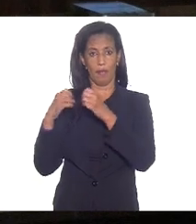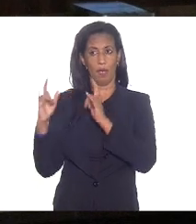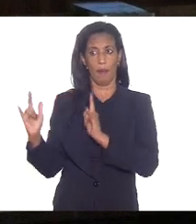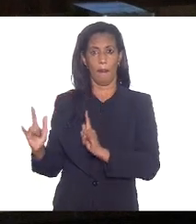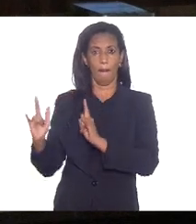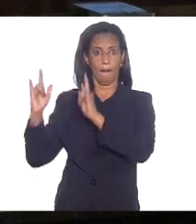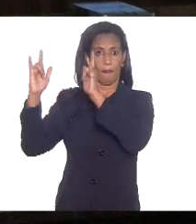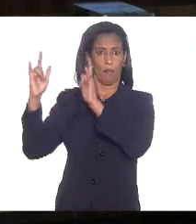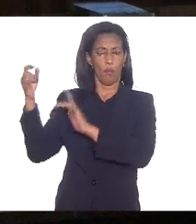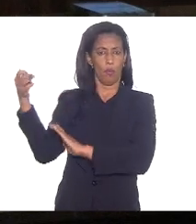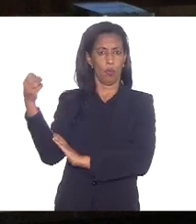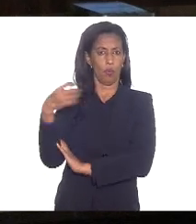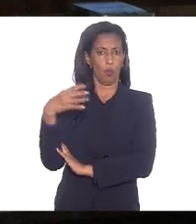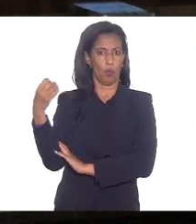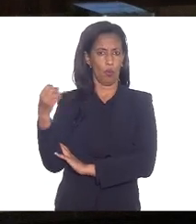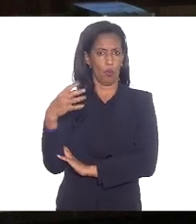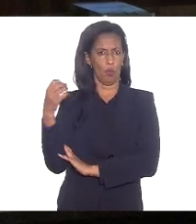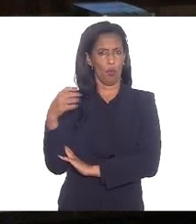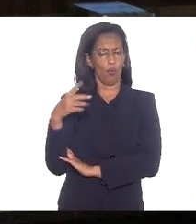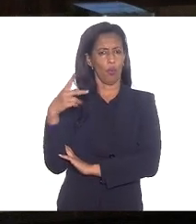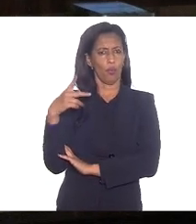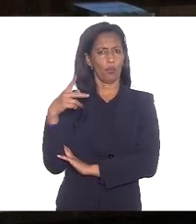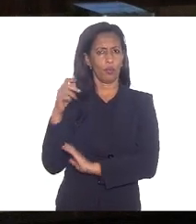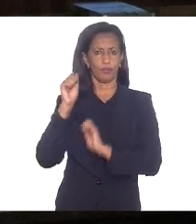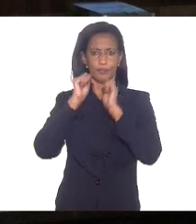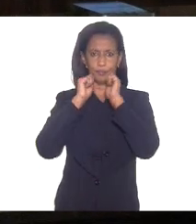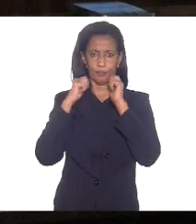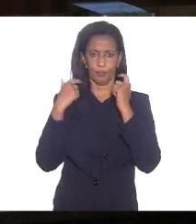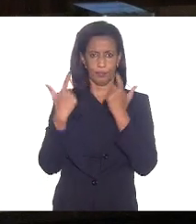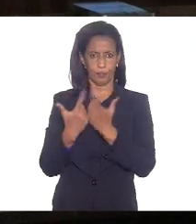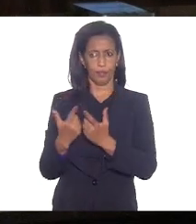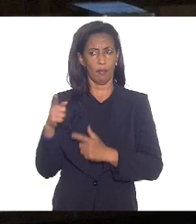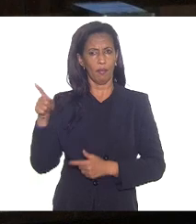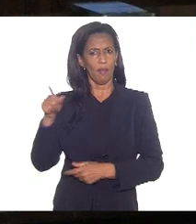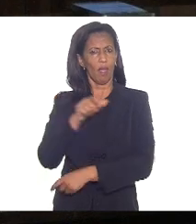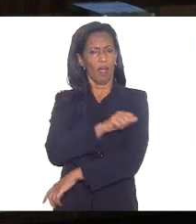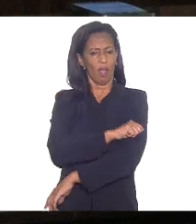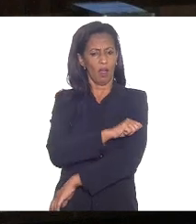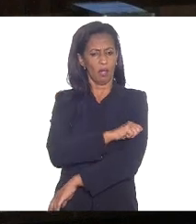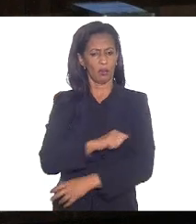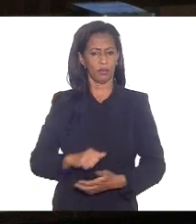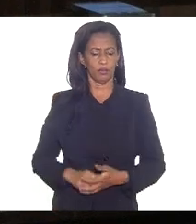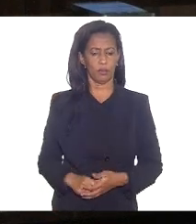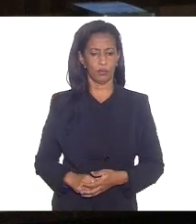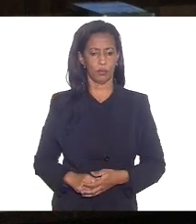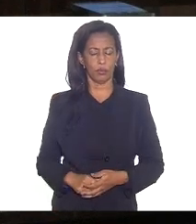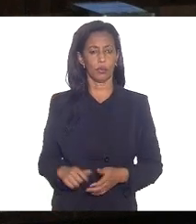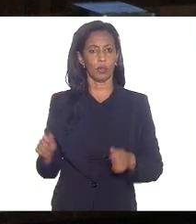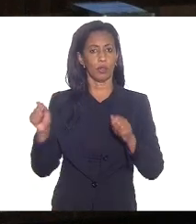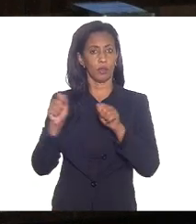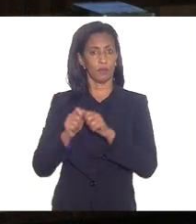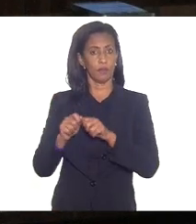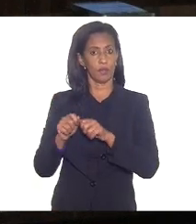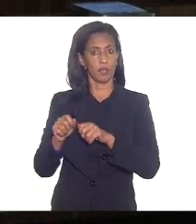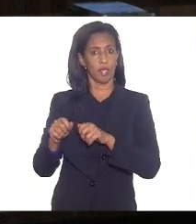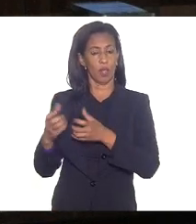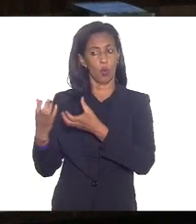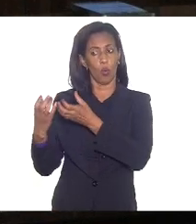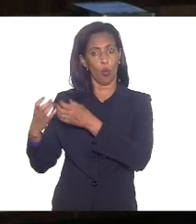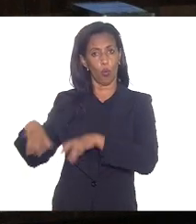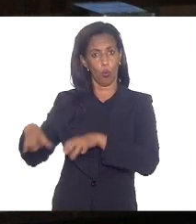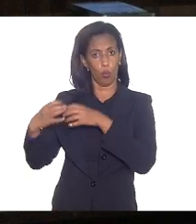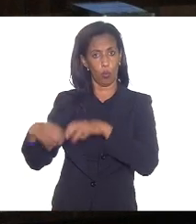novo do nosso parlamento. Aqueles alunos que prestaram concurso